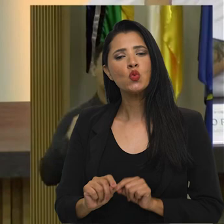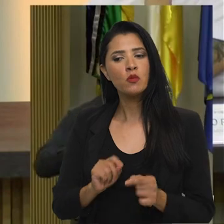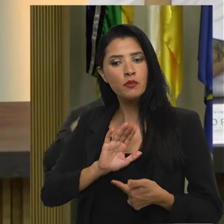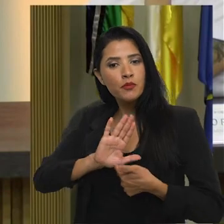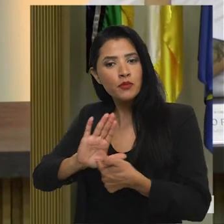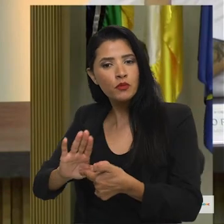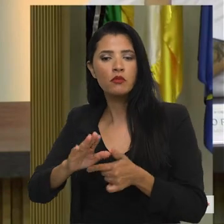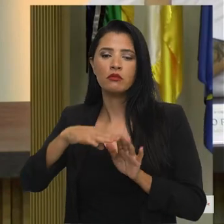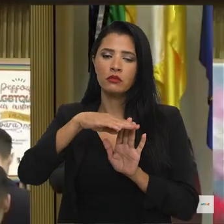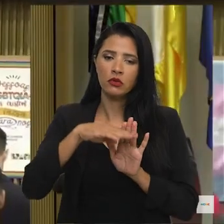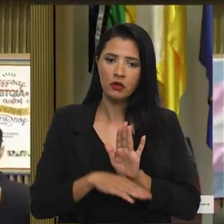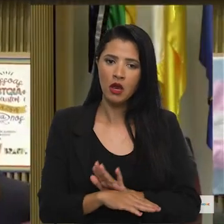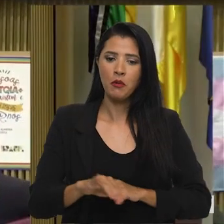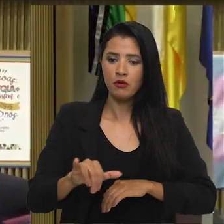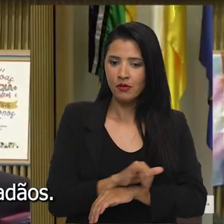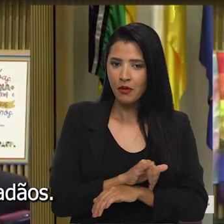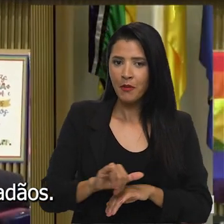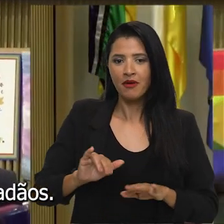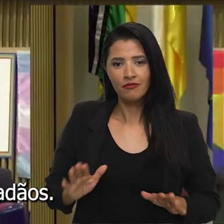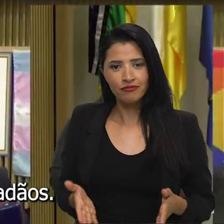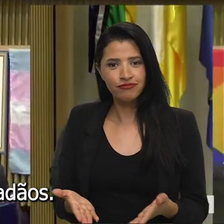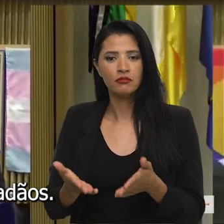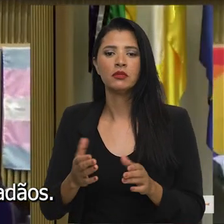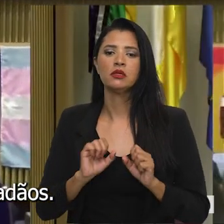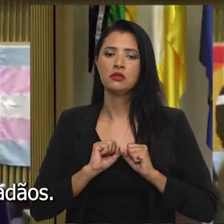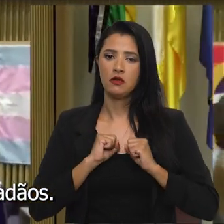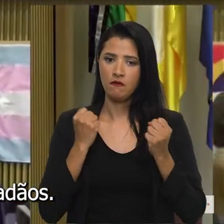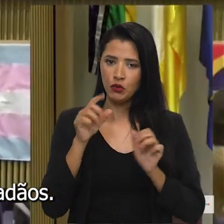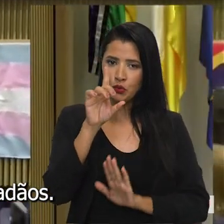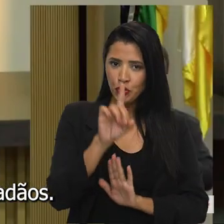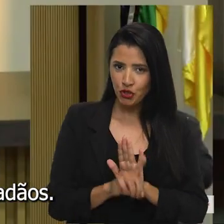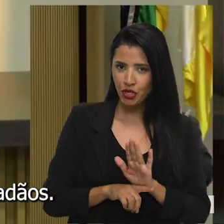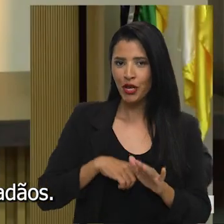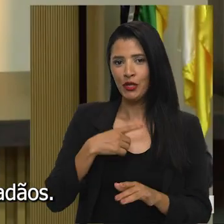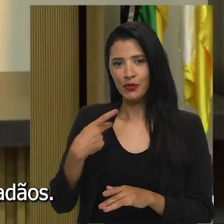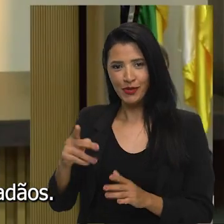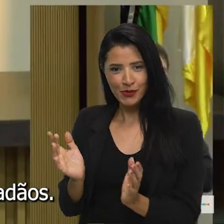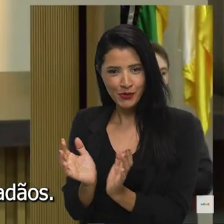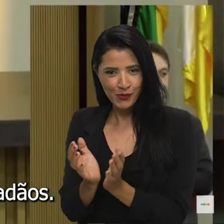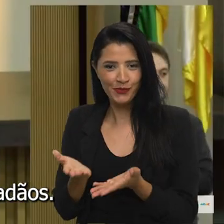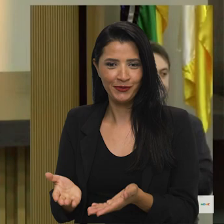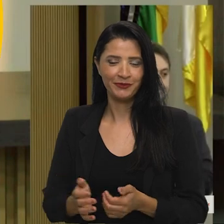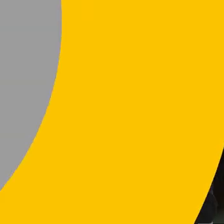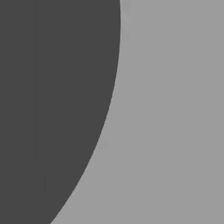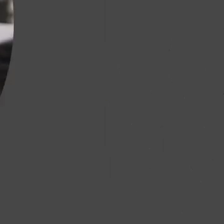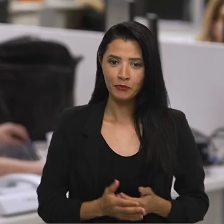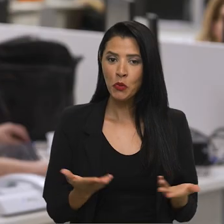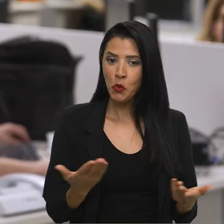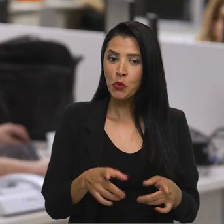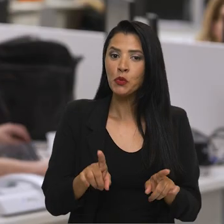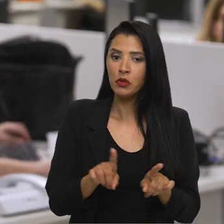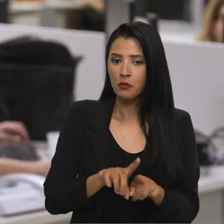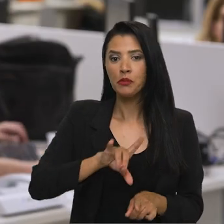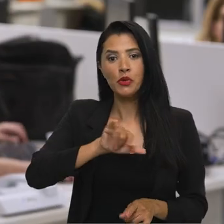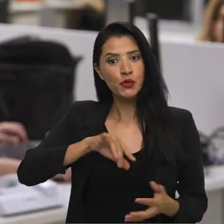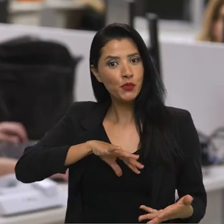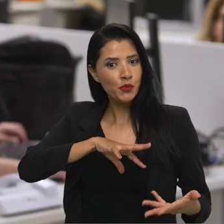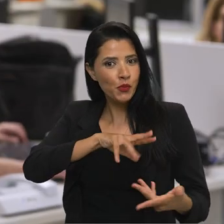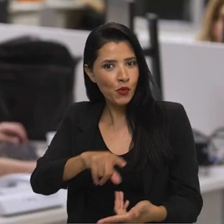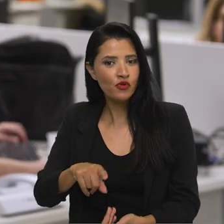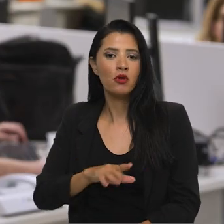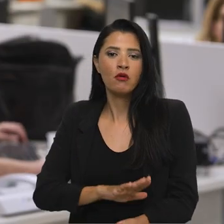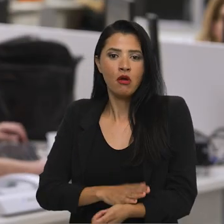Cidadania apresentou um programa com ações para a promoção e defesa dos direitos desses cidadãos. E hoje também é